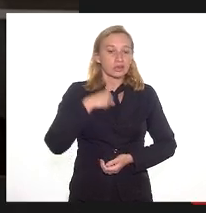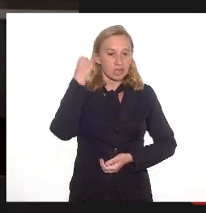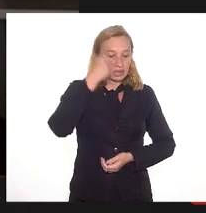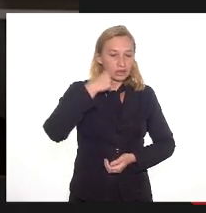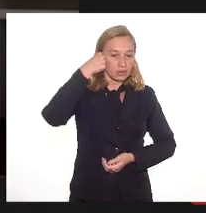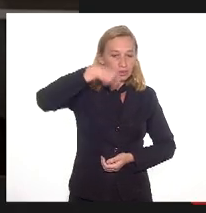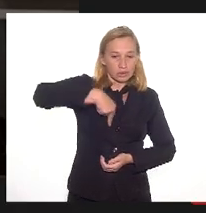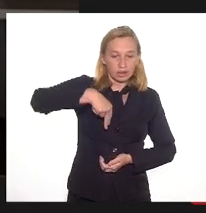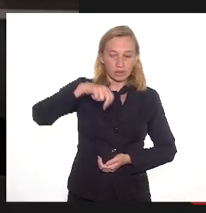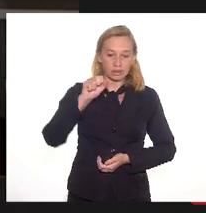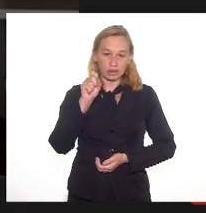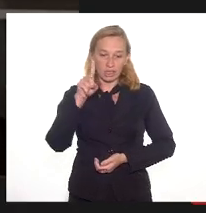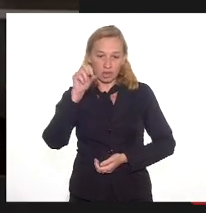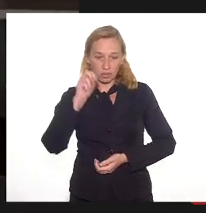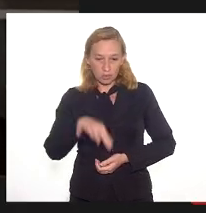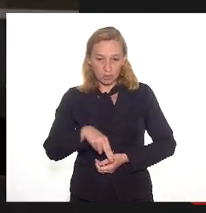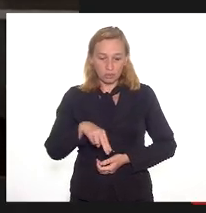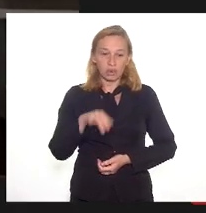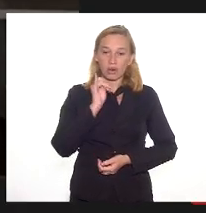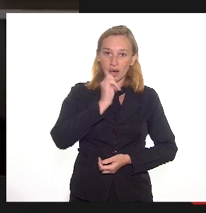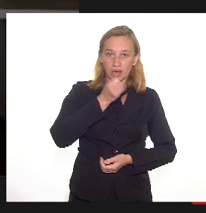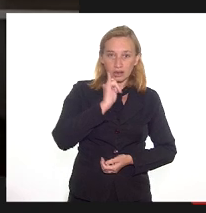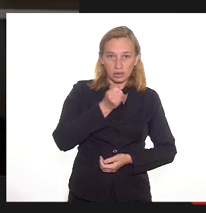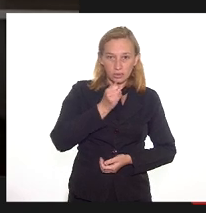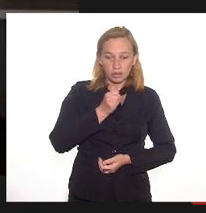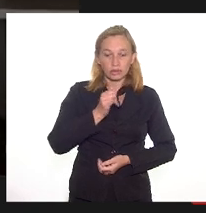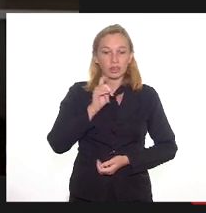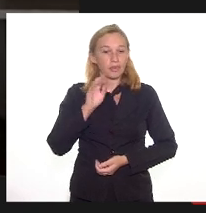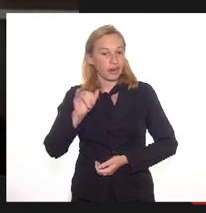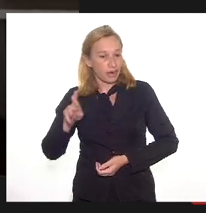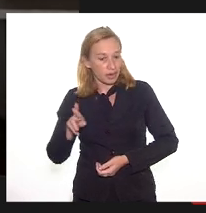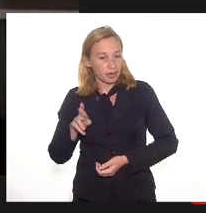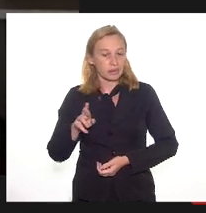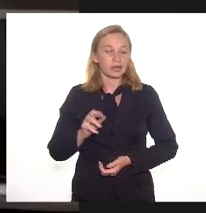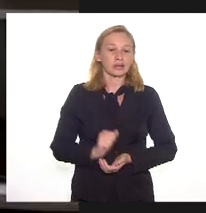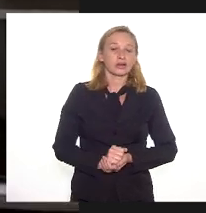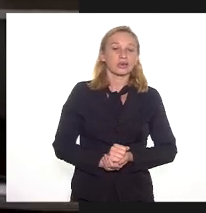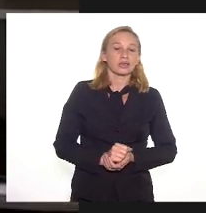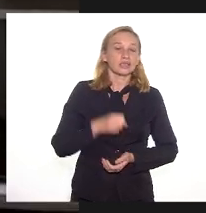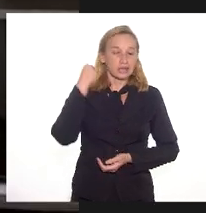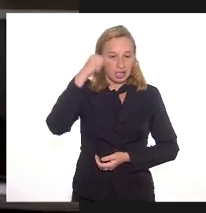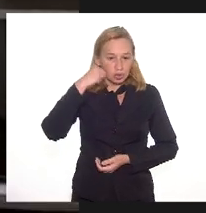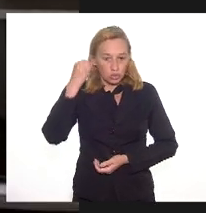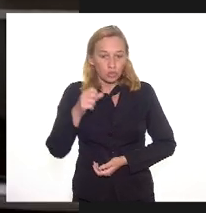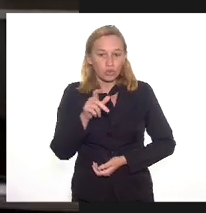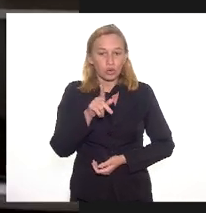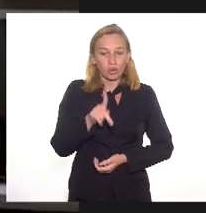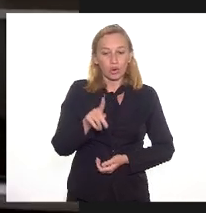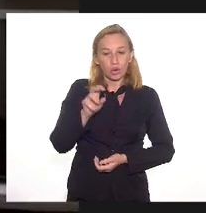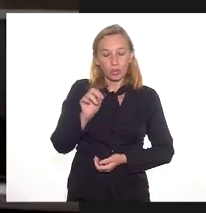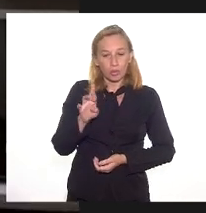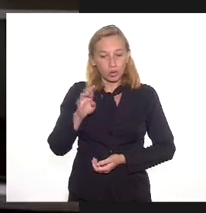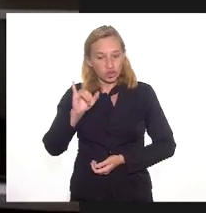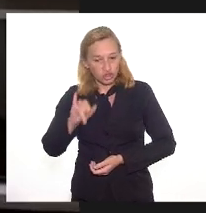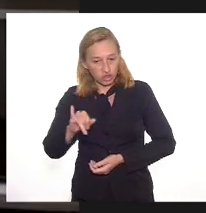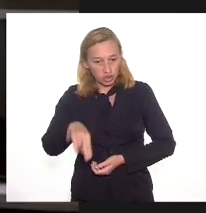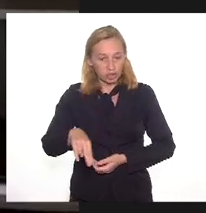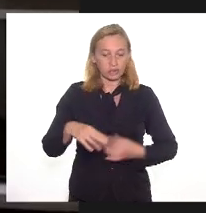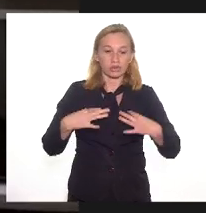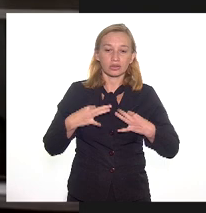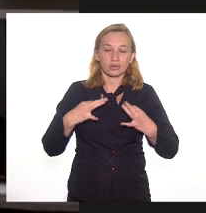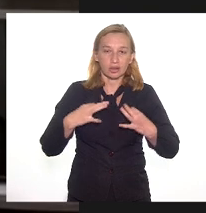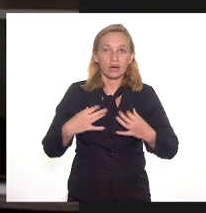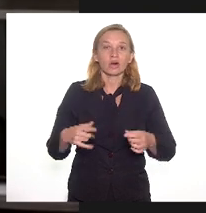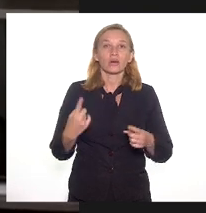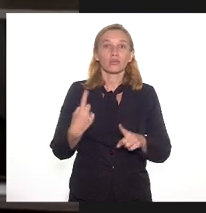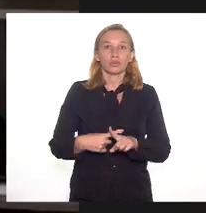Nelsinho Trade, que é o relator da BR do Mar, né, com o senador Portinho, que também já se colocou à disposição,